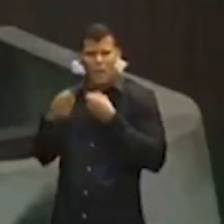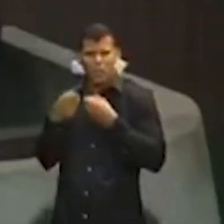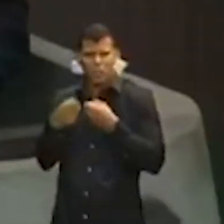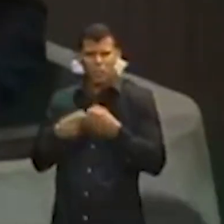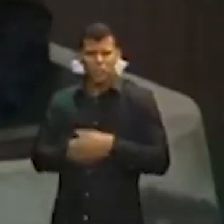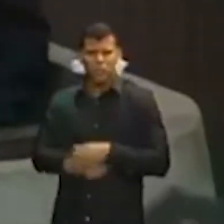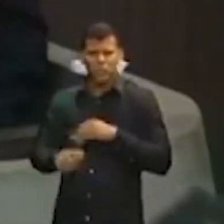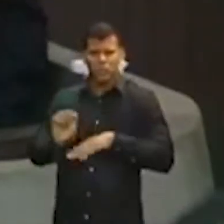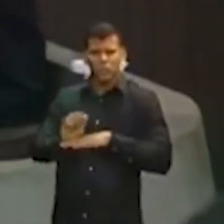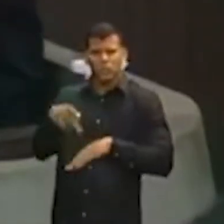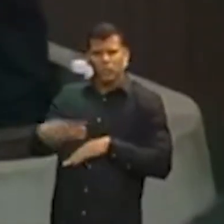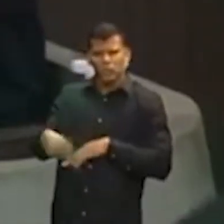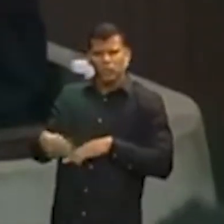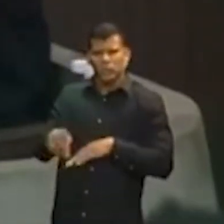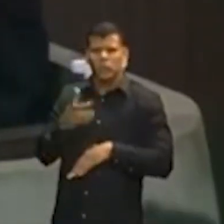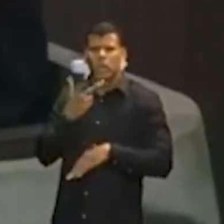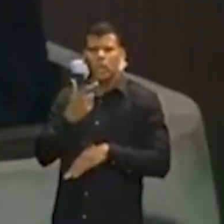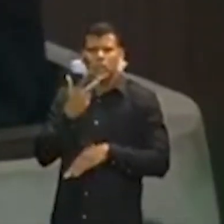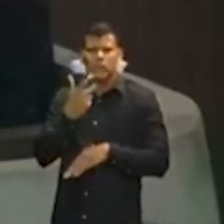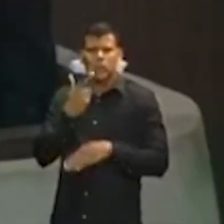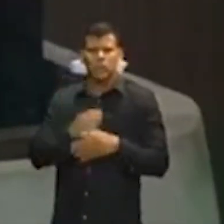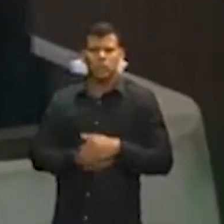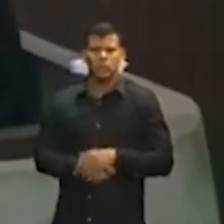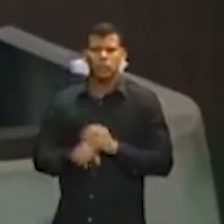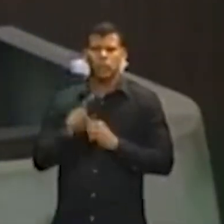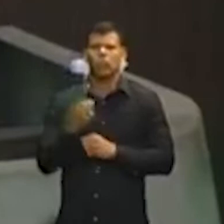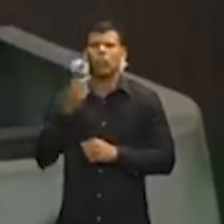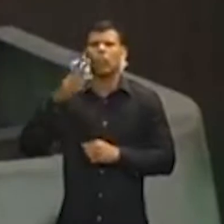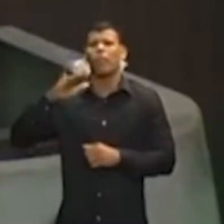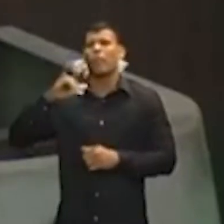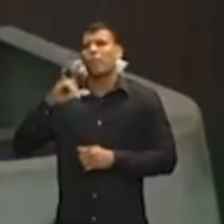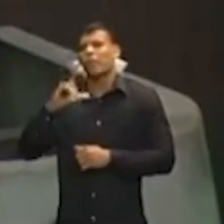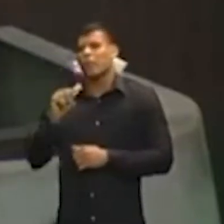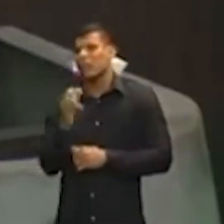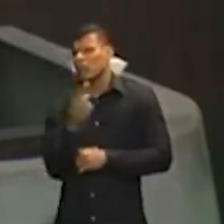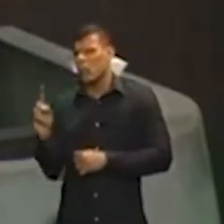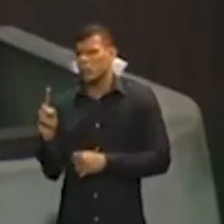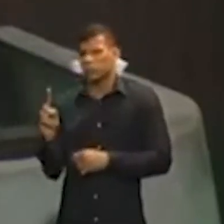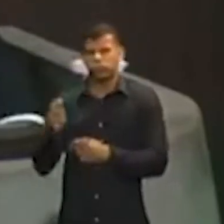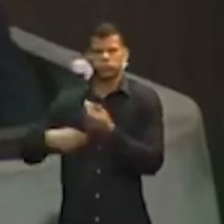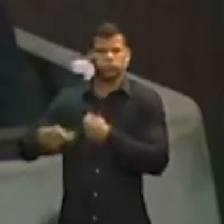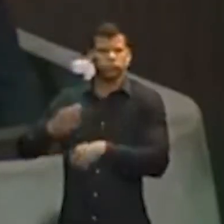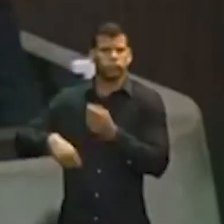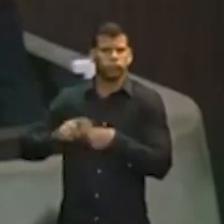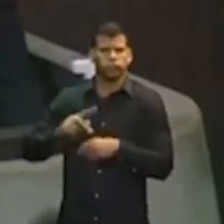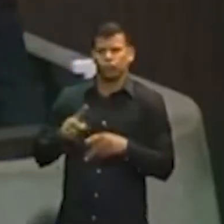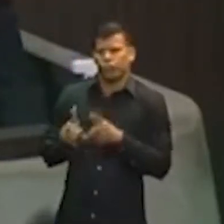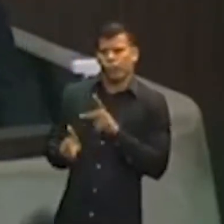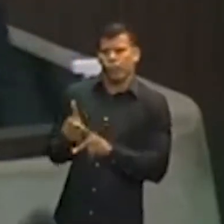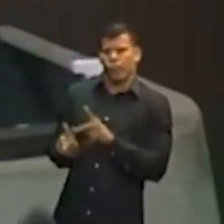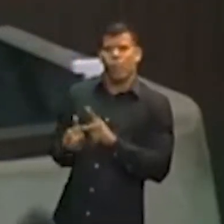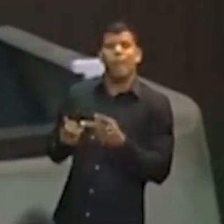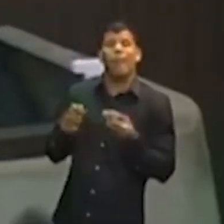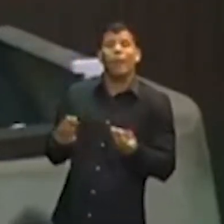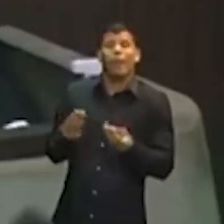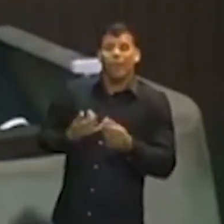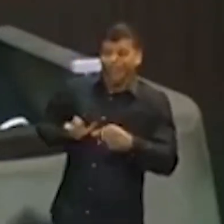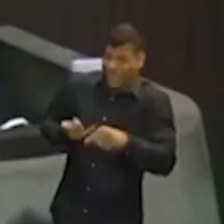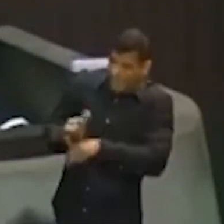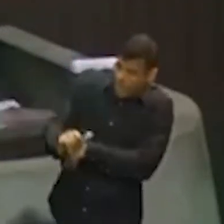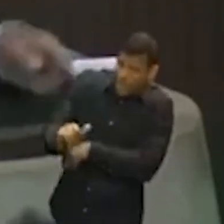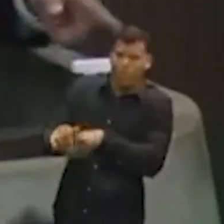mandato, já gastou mais de 1 bilhão do dinheiro público para enganar a